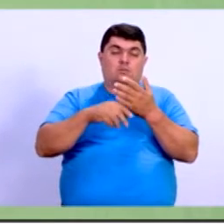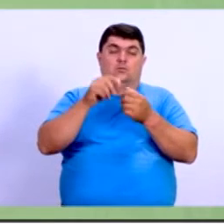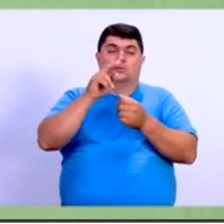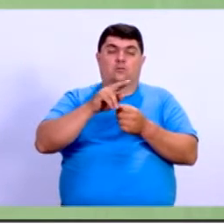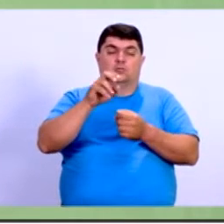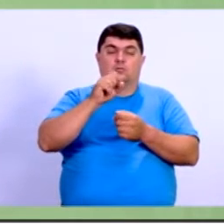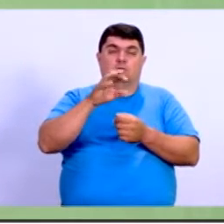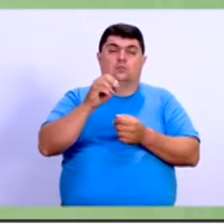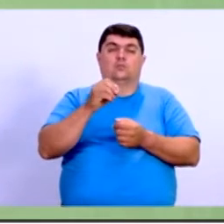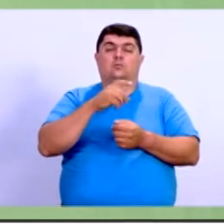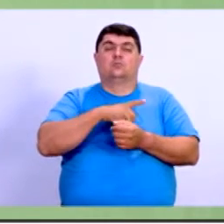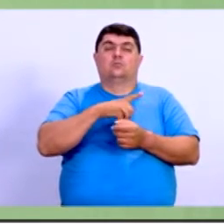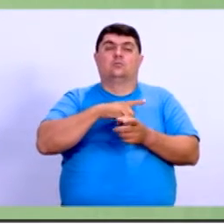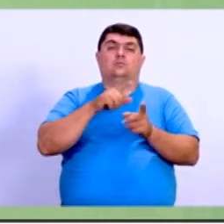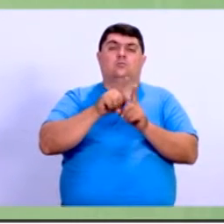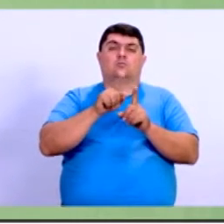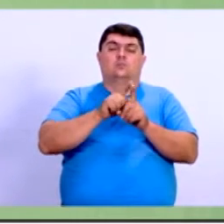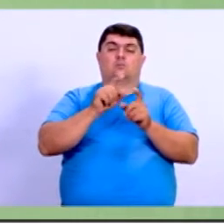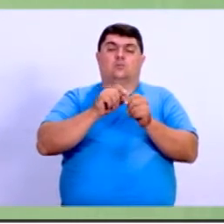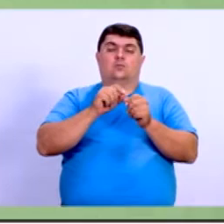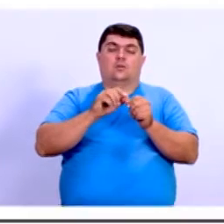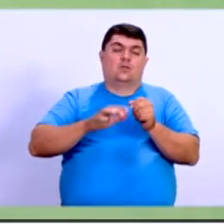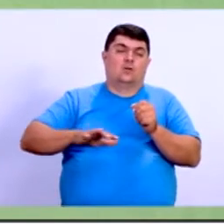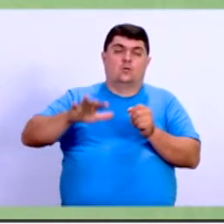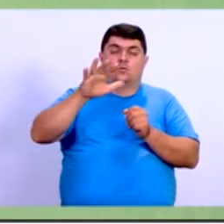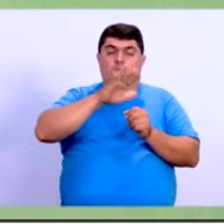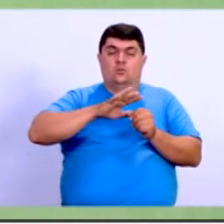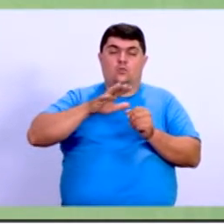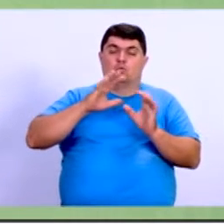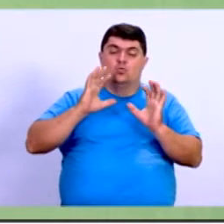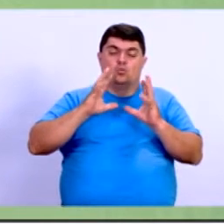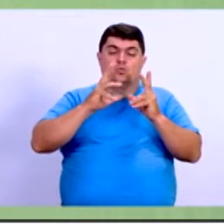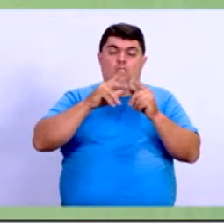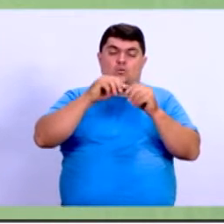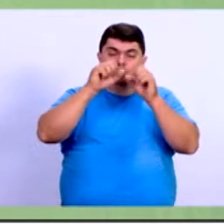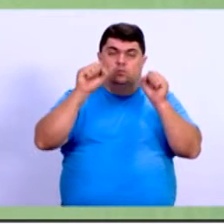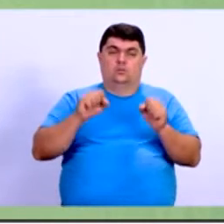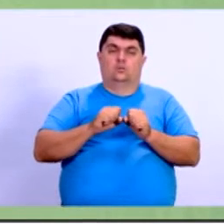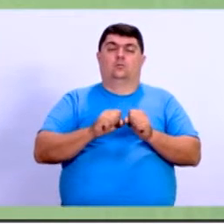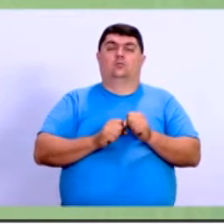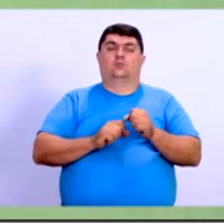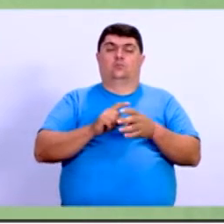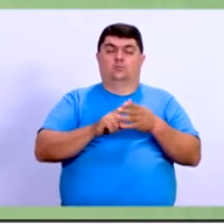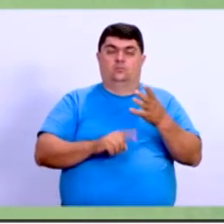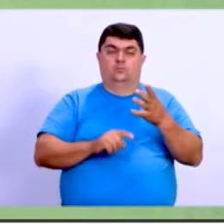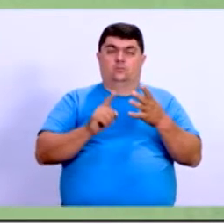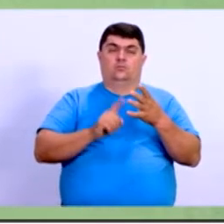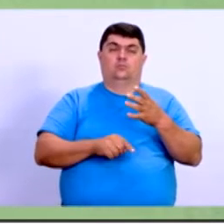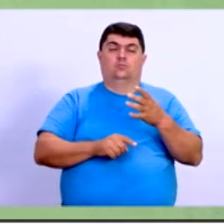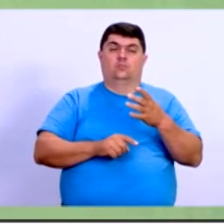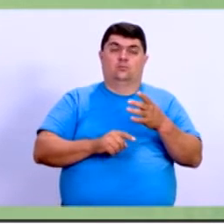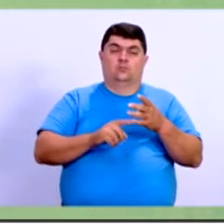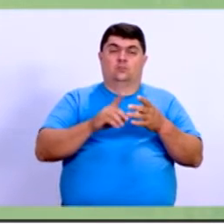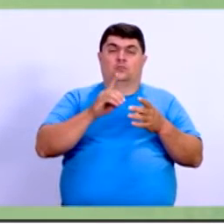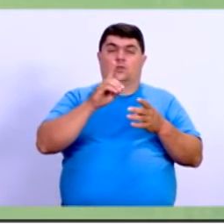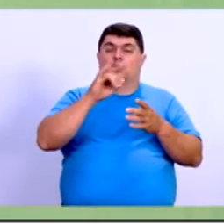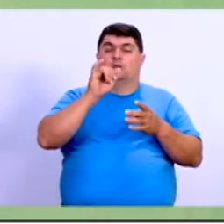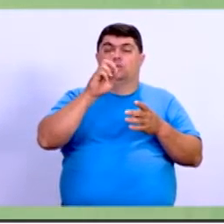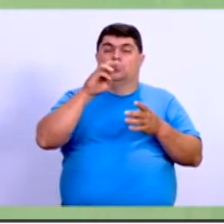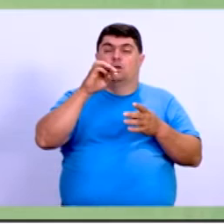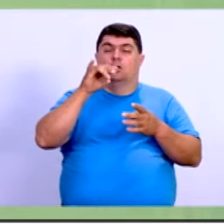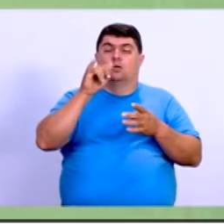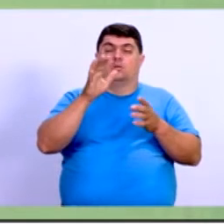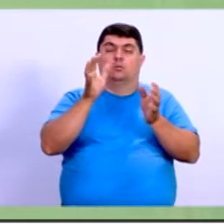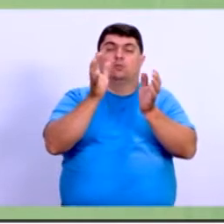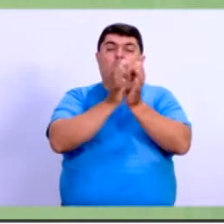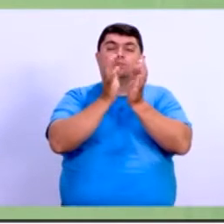certo? E elas estão generalizadas porque é do sistema completo. No quarto passo, eu tenho o diagrama de classes, onde eu vou representar